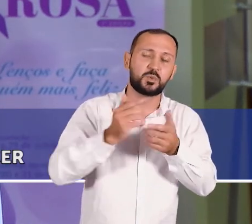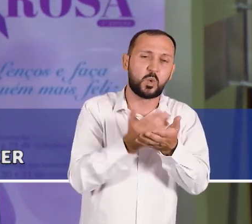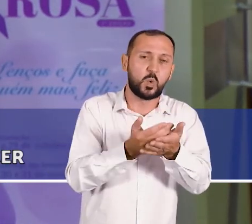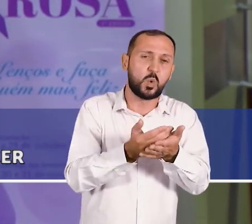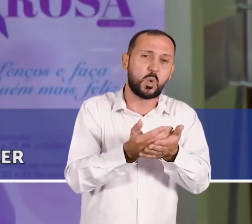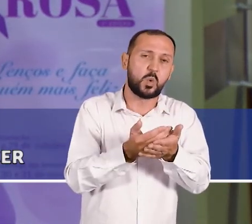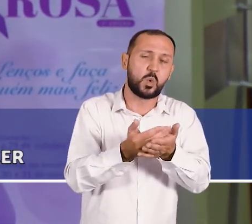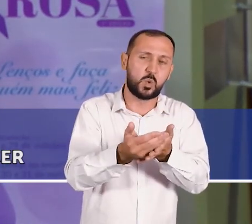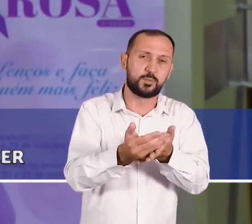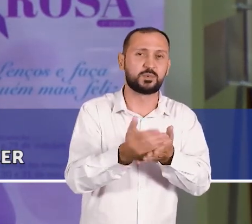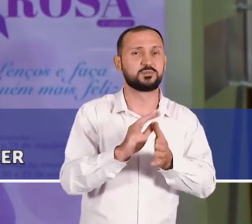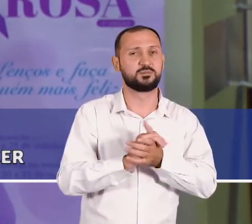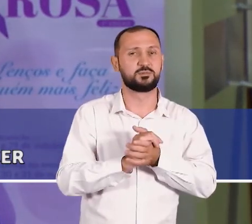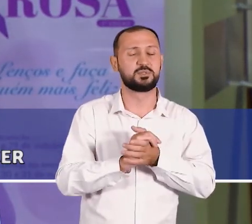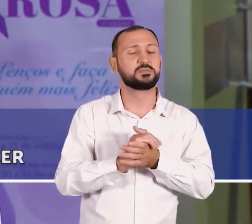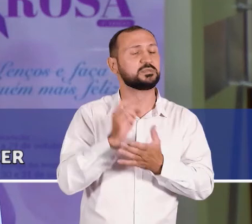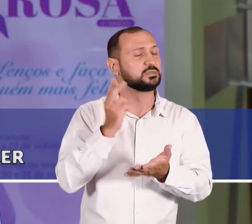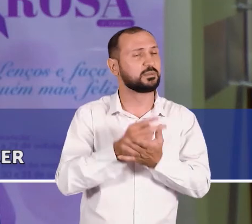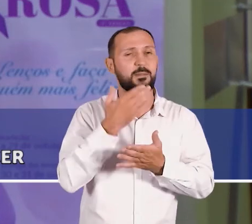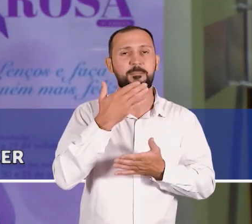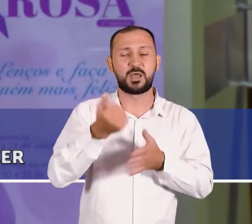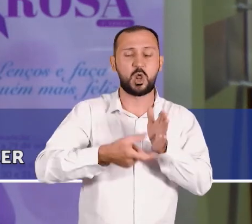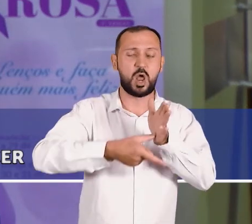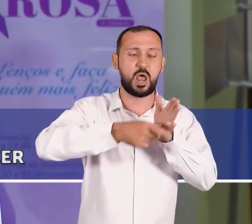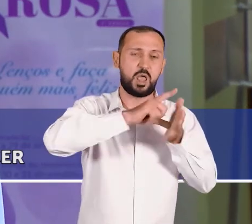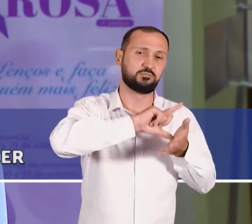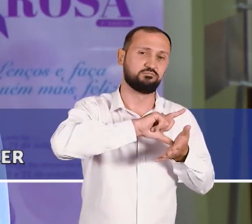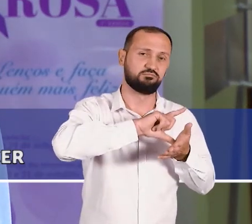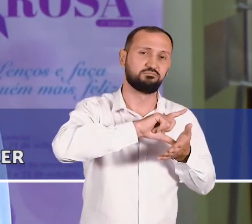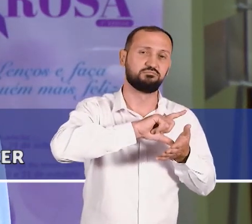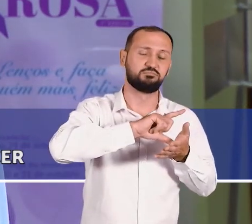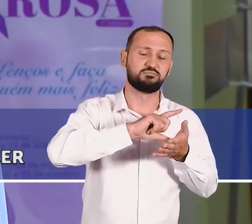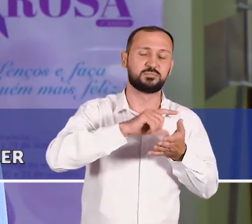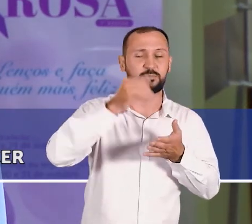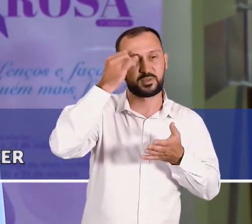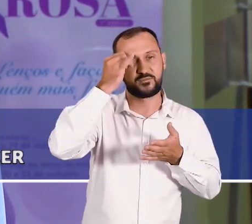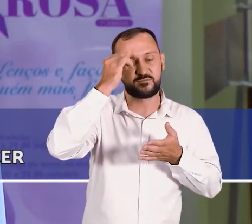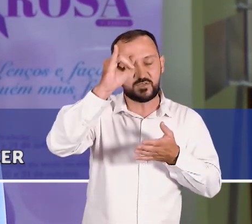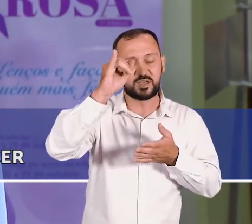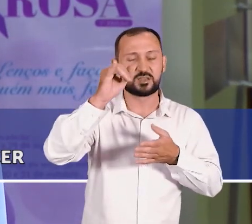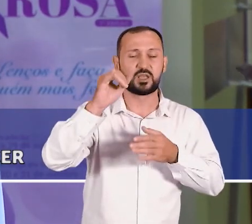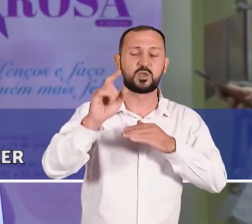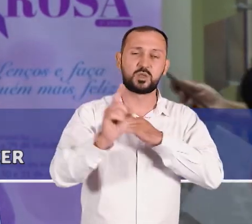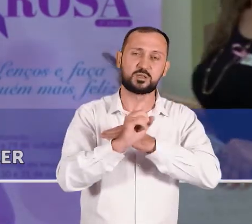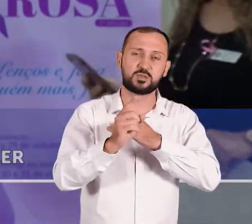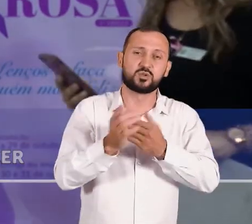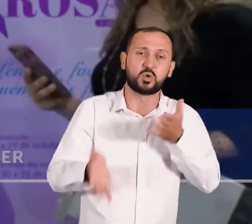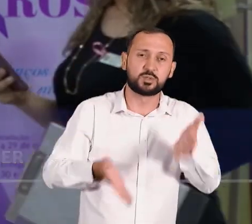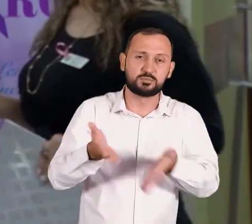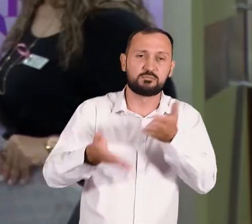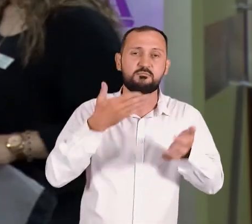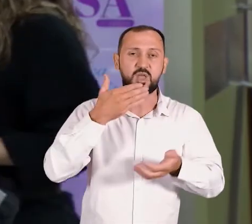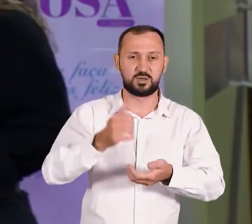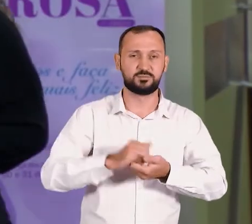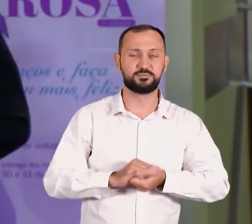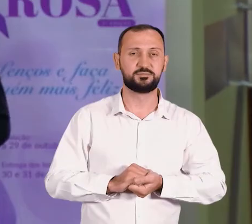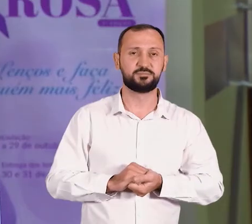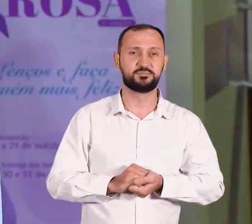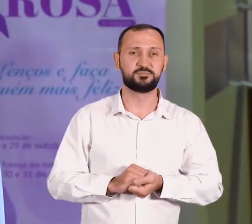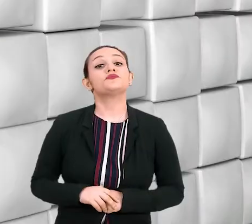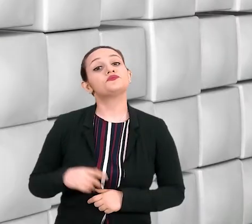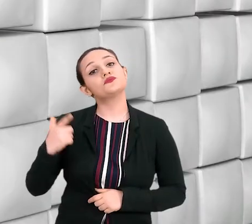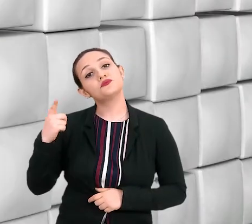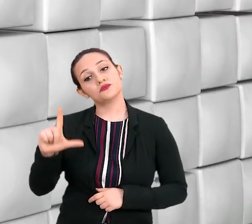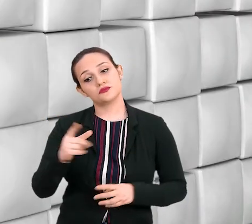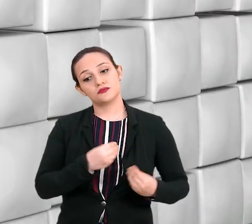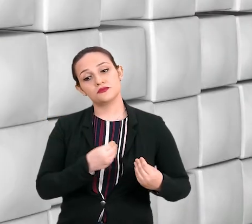problema, e no início isso sempre é melhor que seja descoberto no início, que aí o tratamento pode ser bem